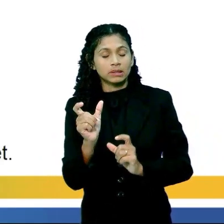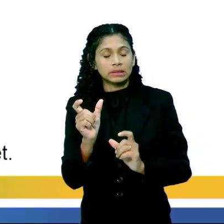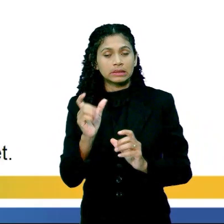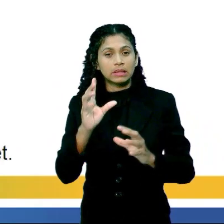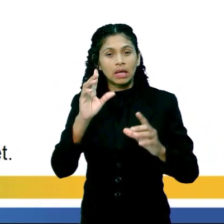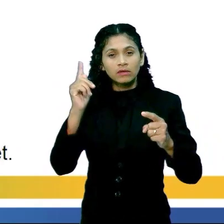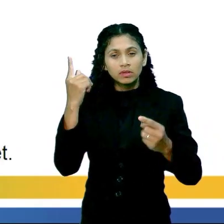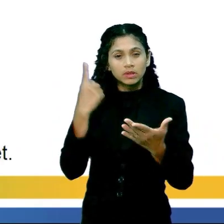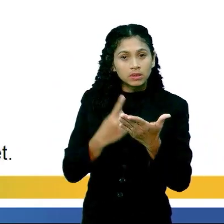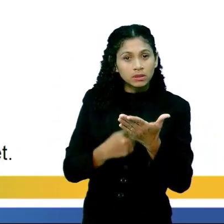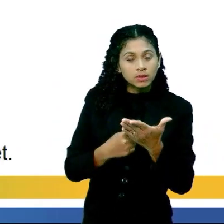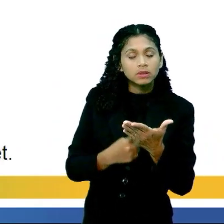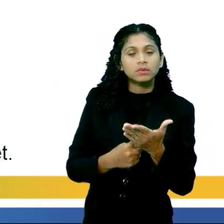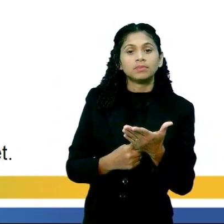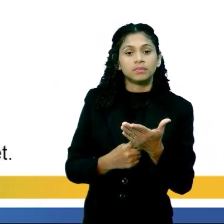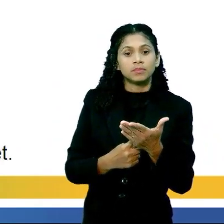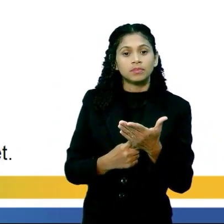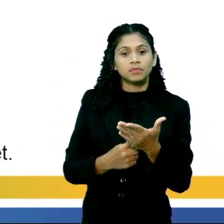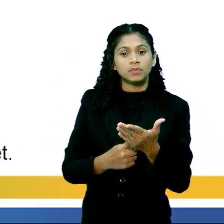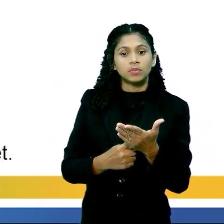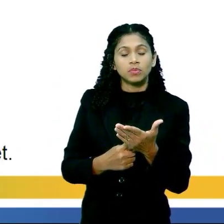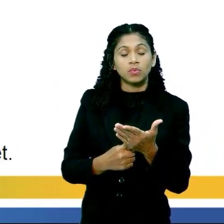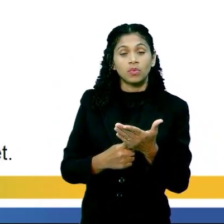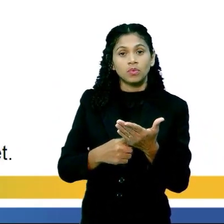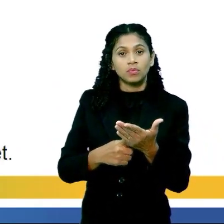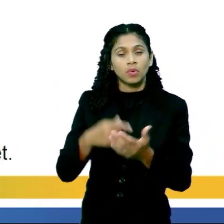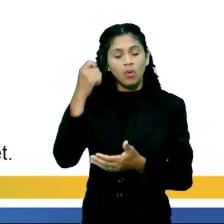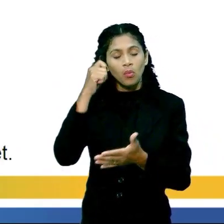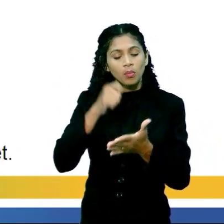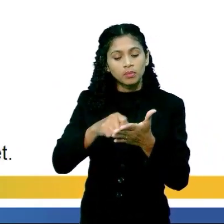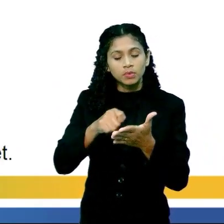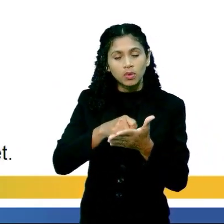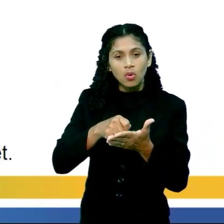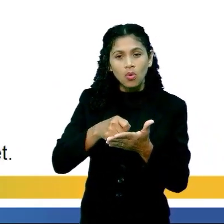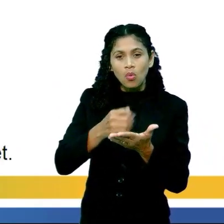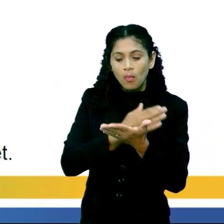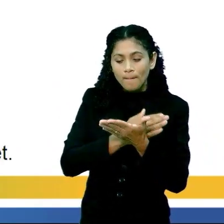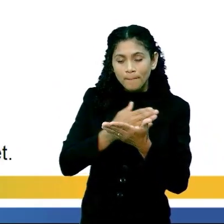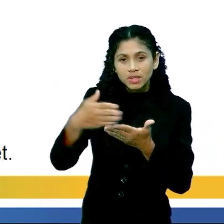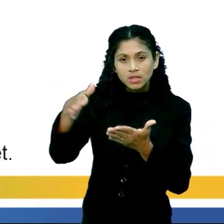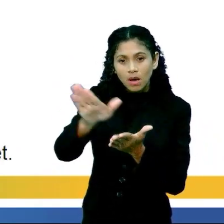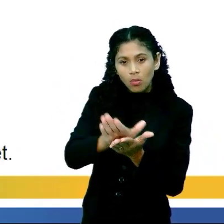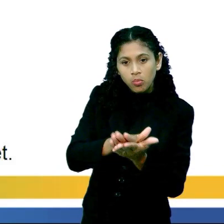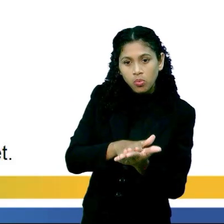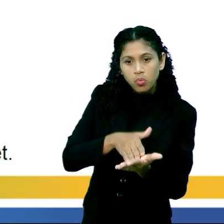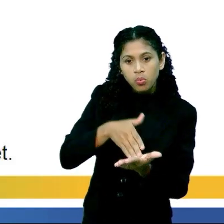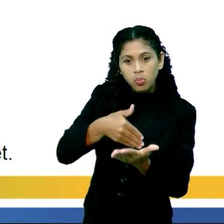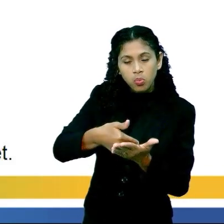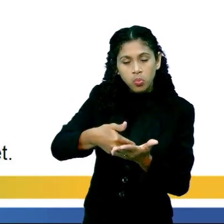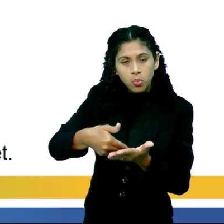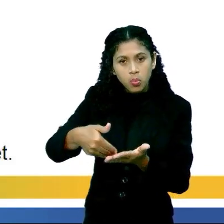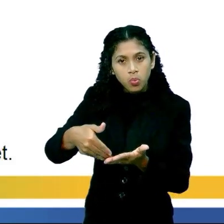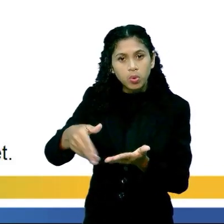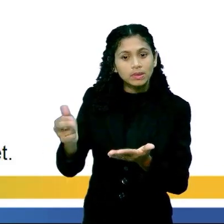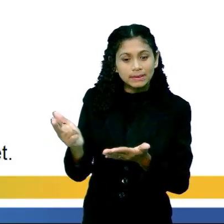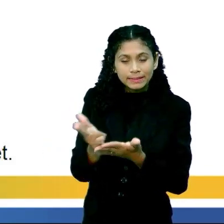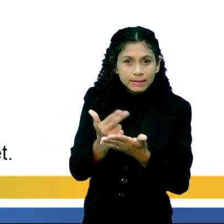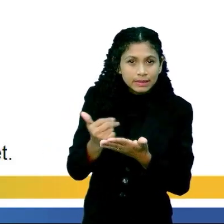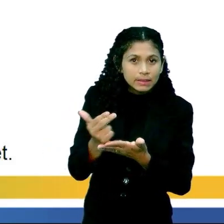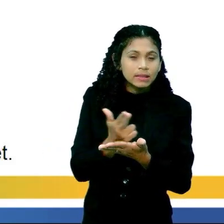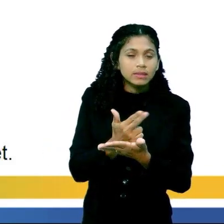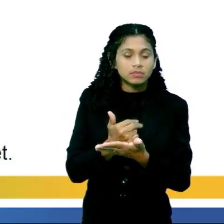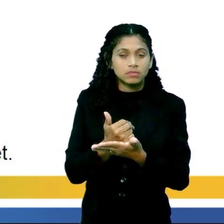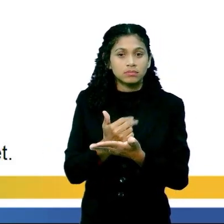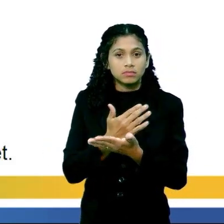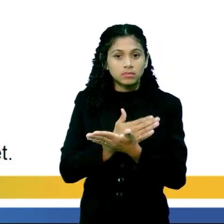ó, ele diz, ó, o pintor deve começar no quadro, ele dá com um banho negro ao quadro, né? Ou seja, para retratar que